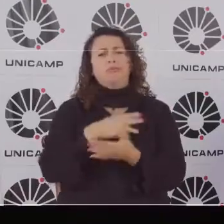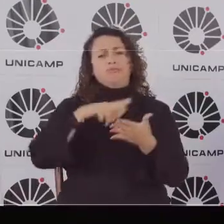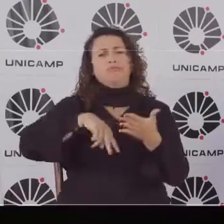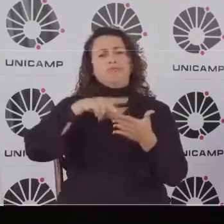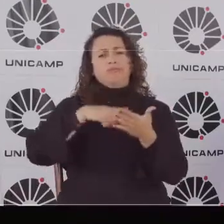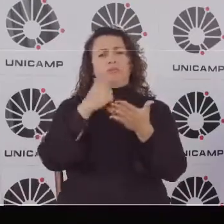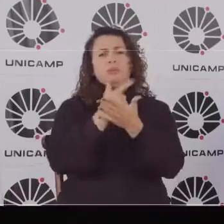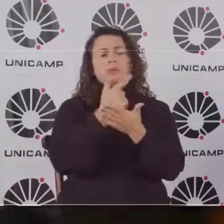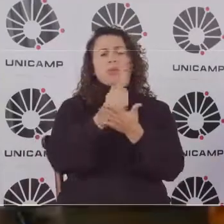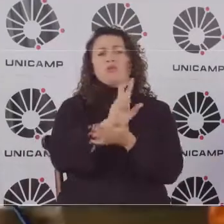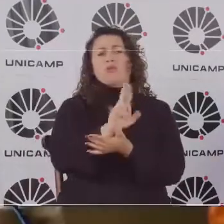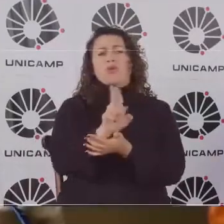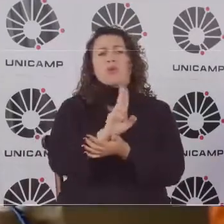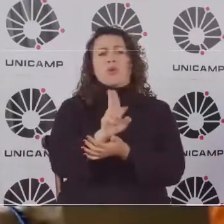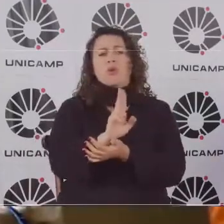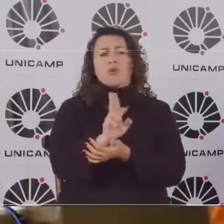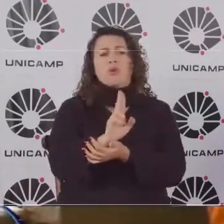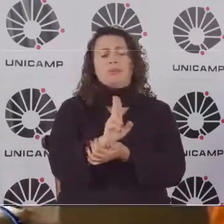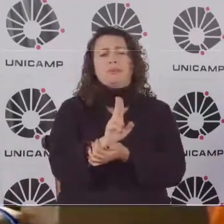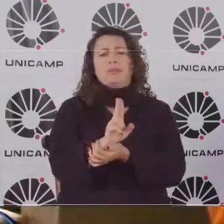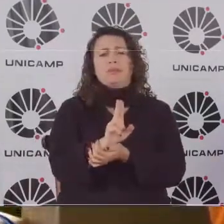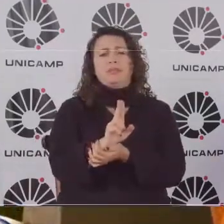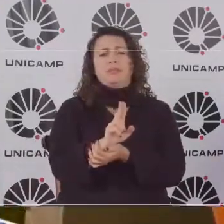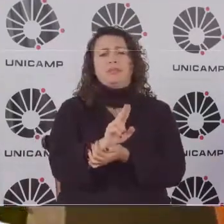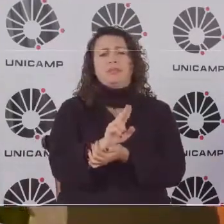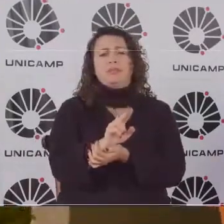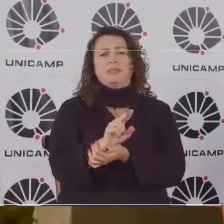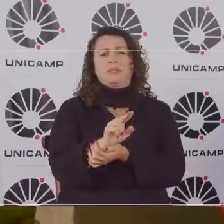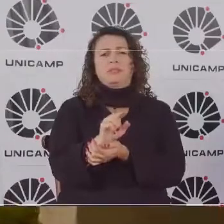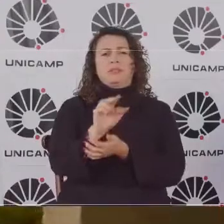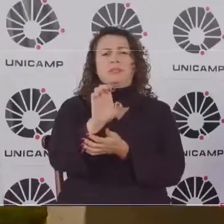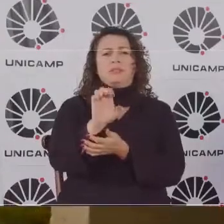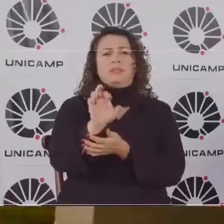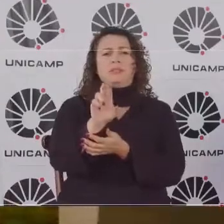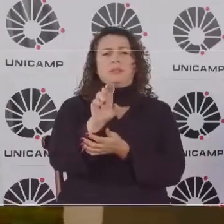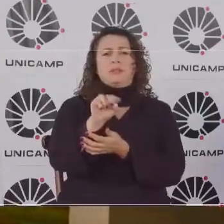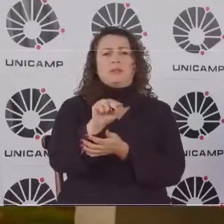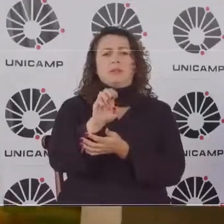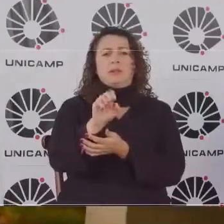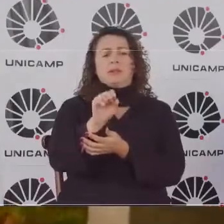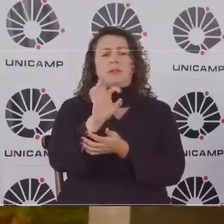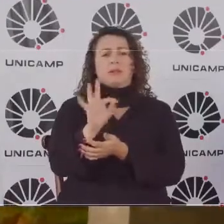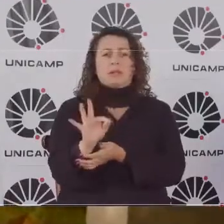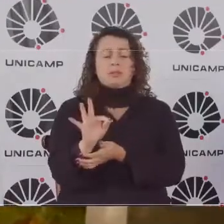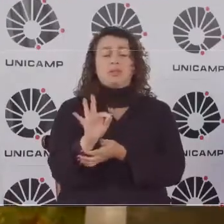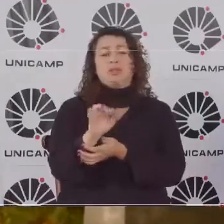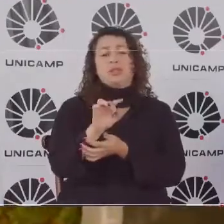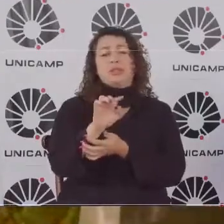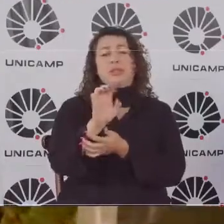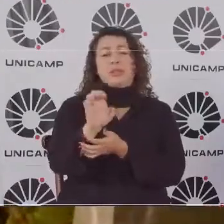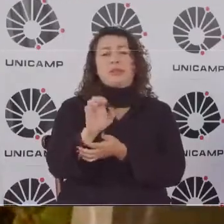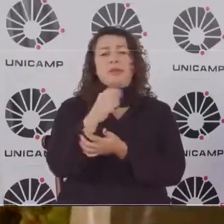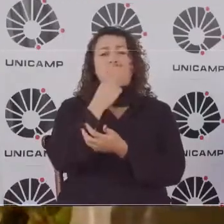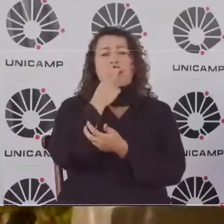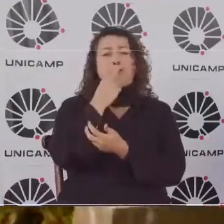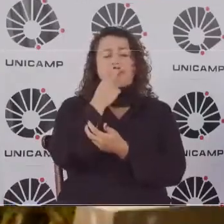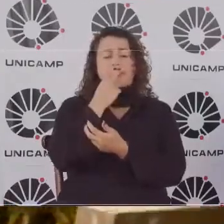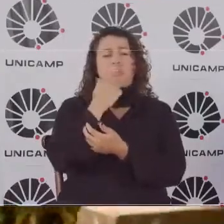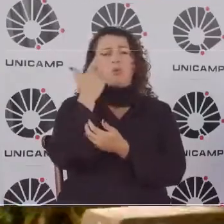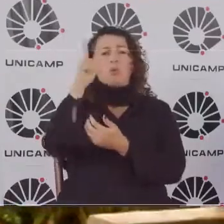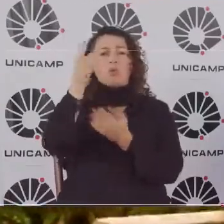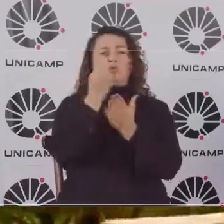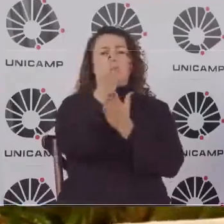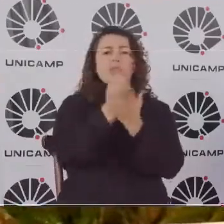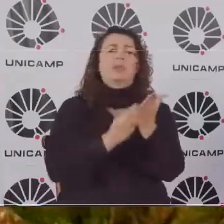e que se chama Ernesto ficar civil e o nazismo e outros